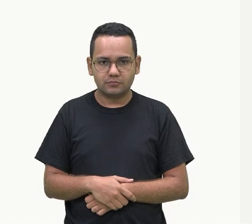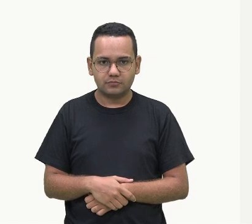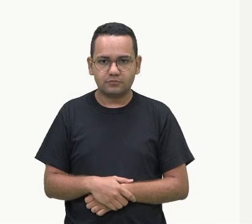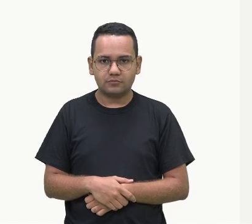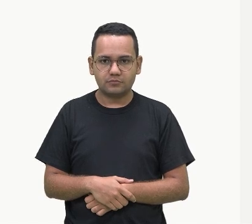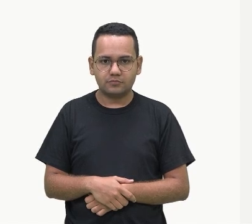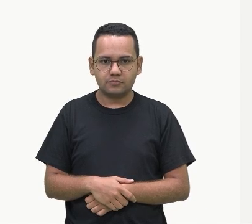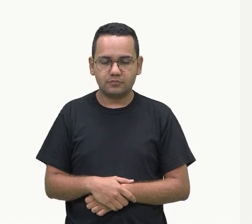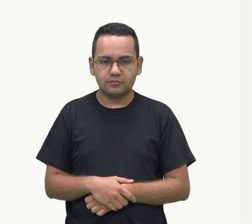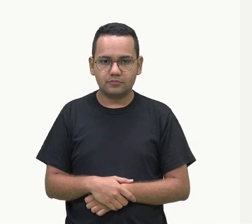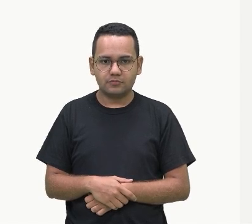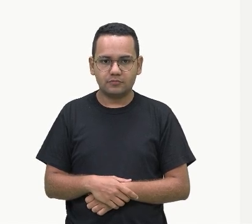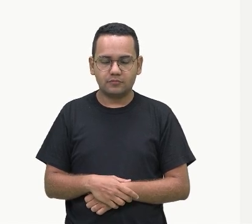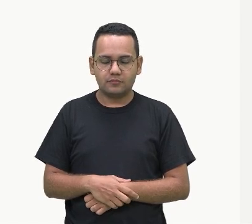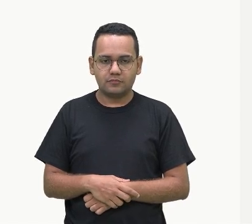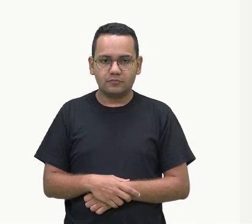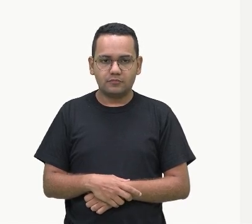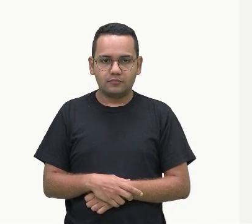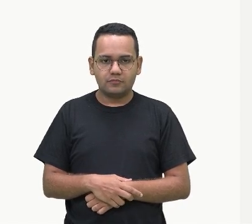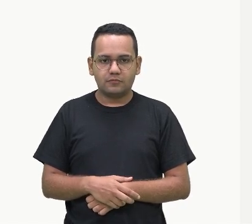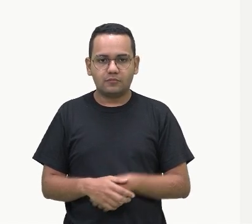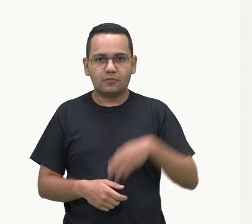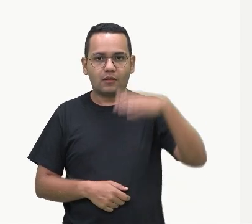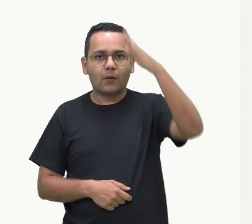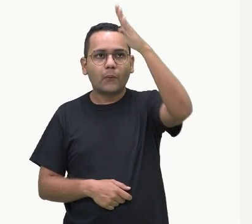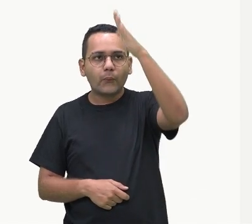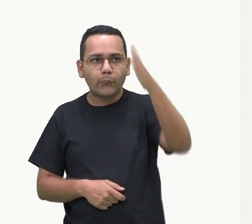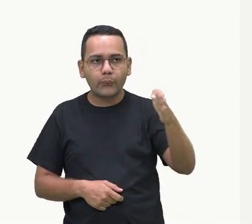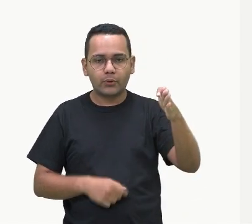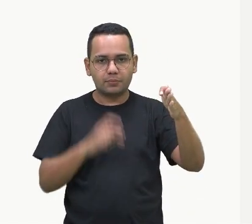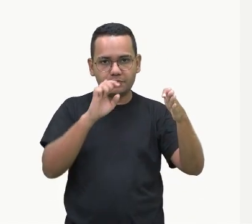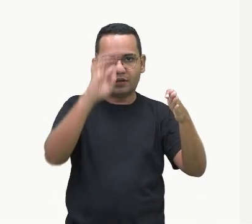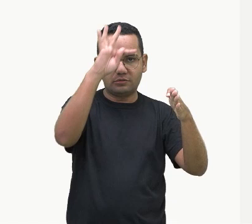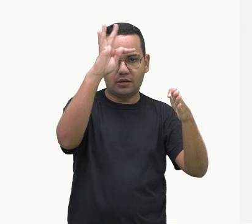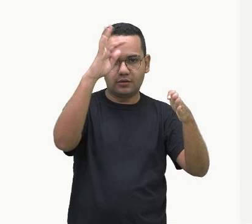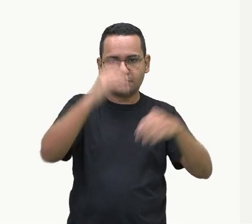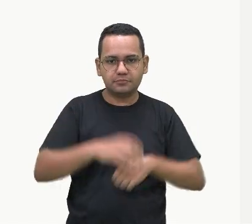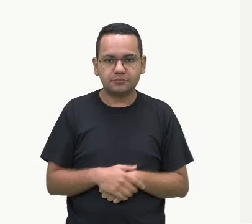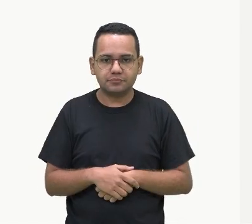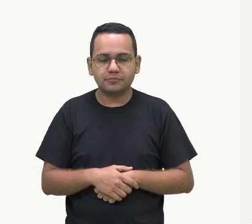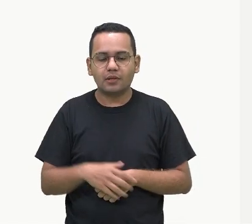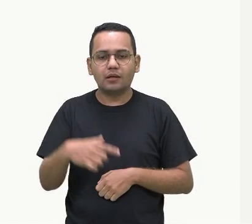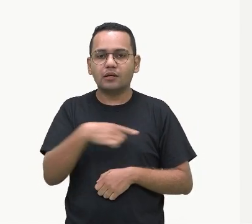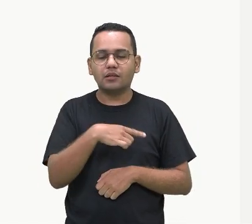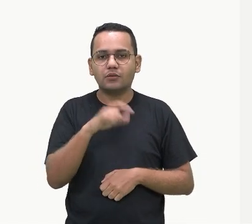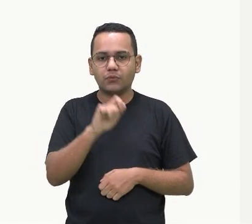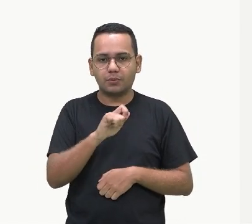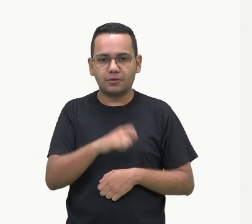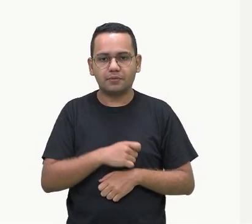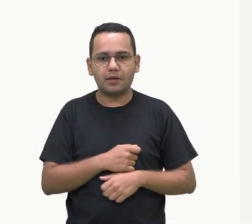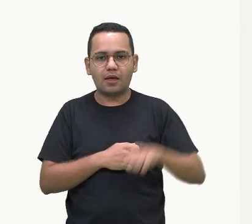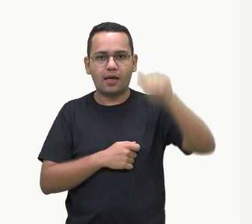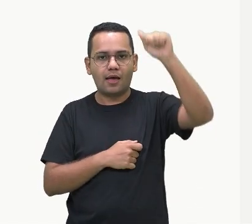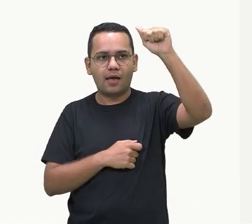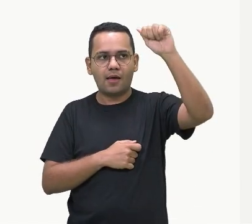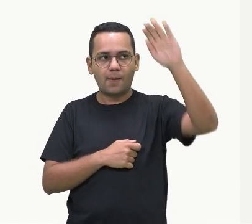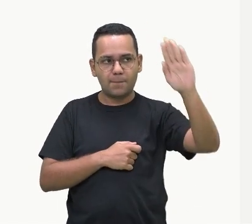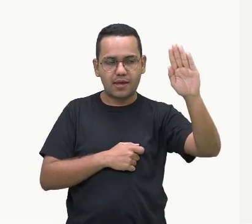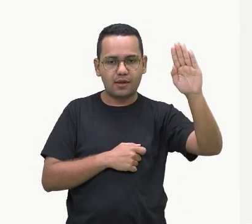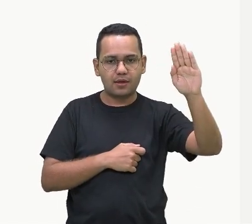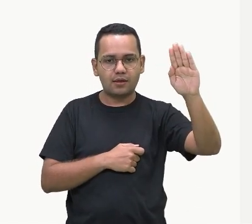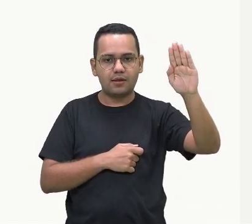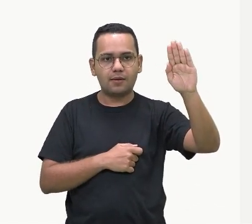transversal, ok? T, os segmentos AB e BC. Então, vai ter ali